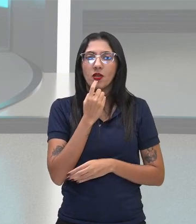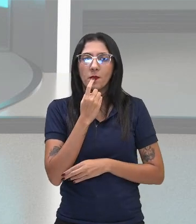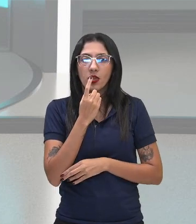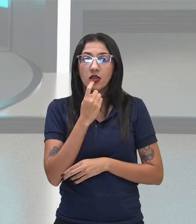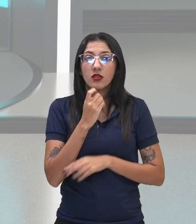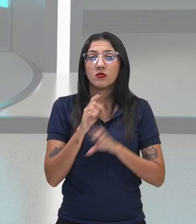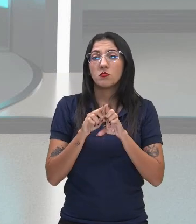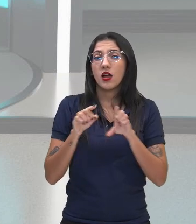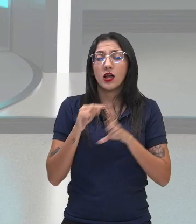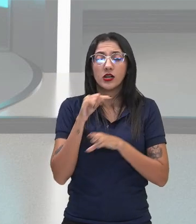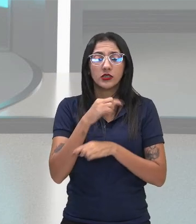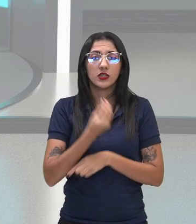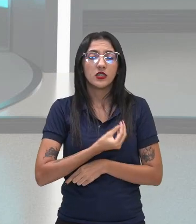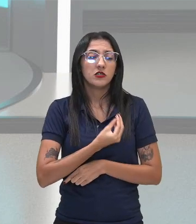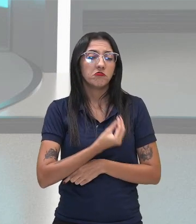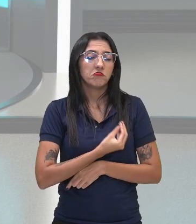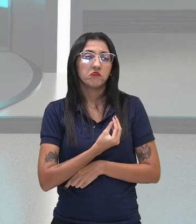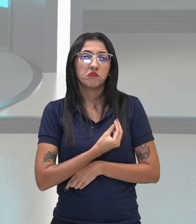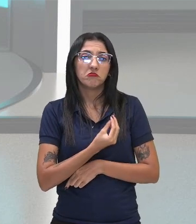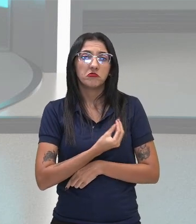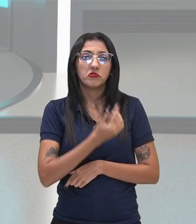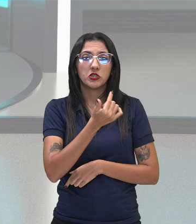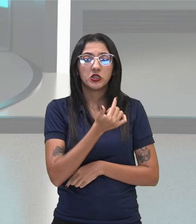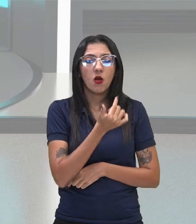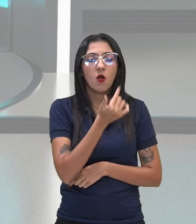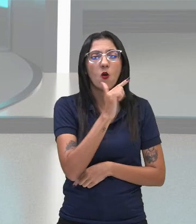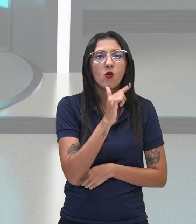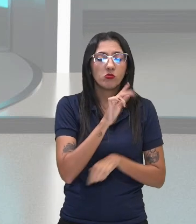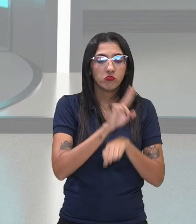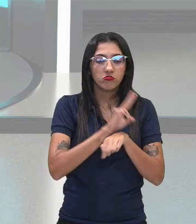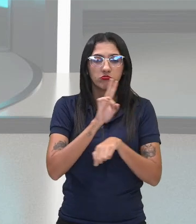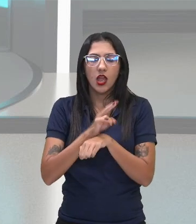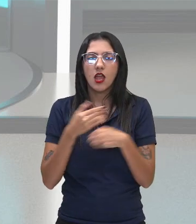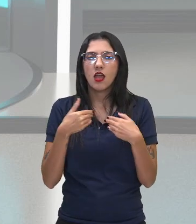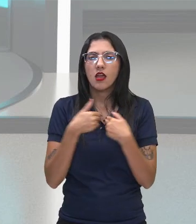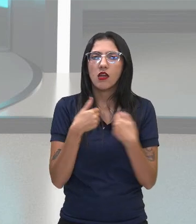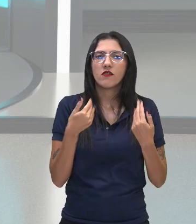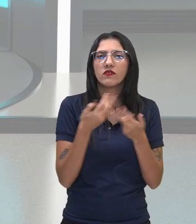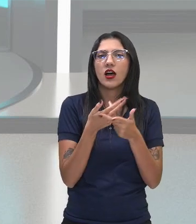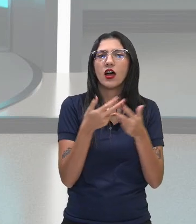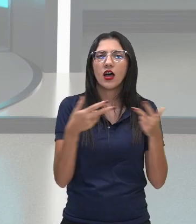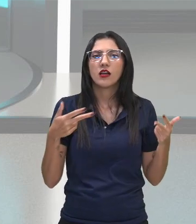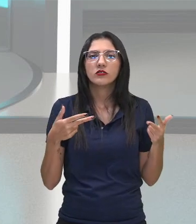alheia, cuidava de animais alheios.